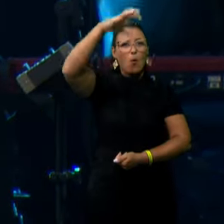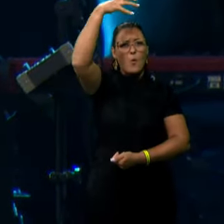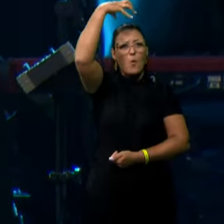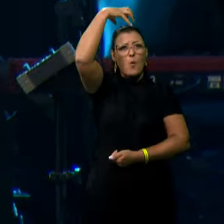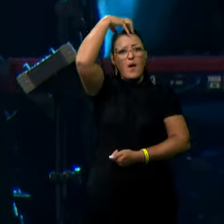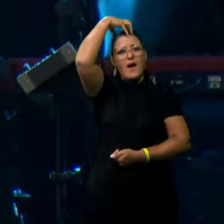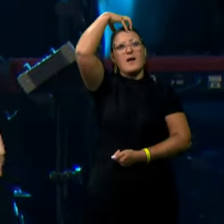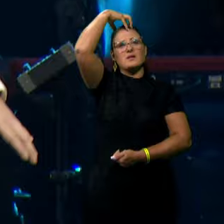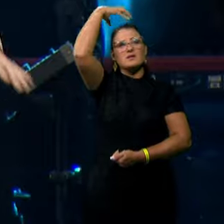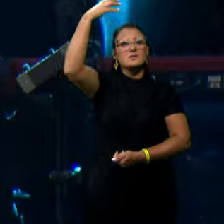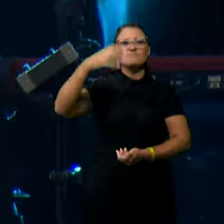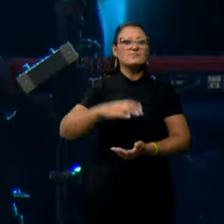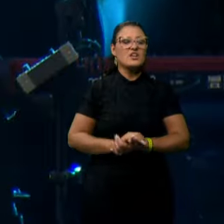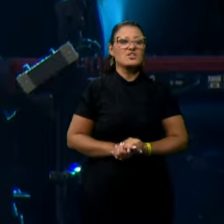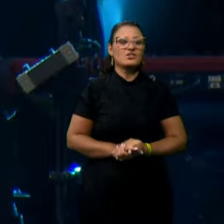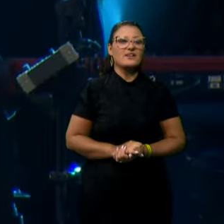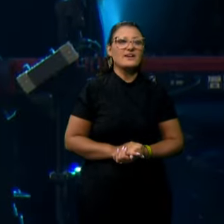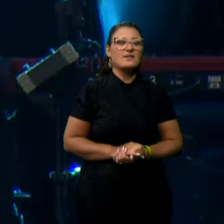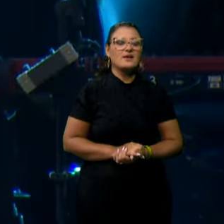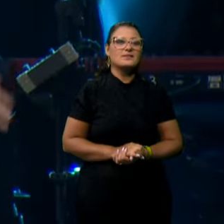da soma dos presidentes